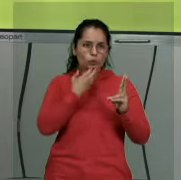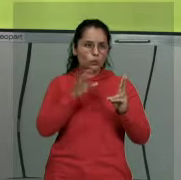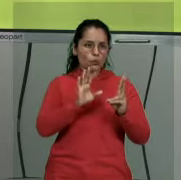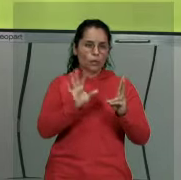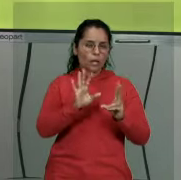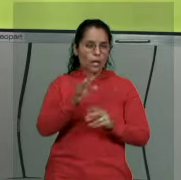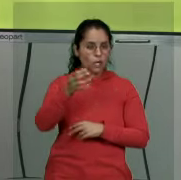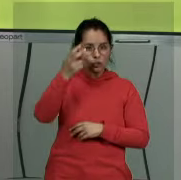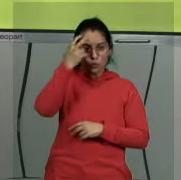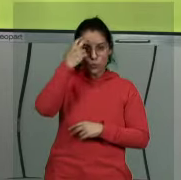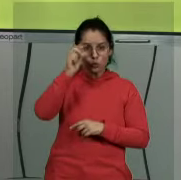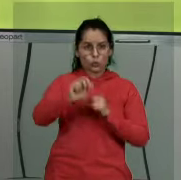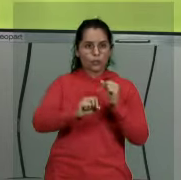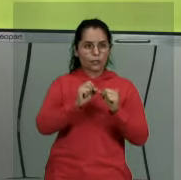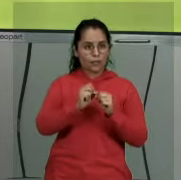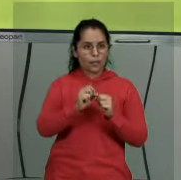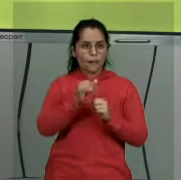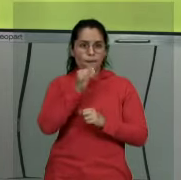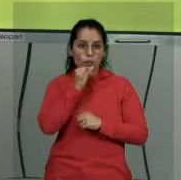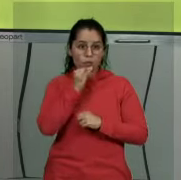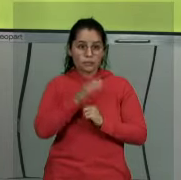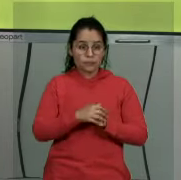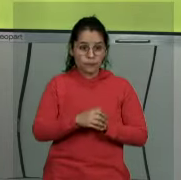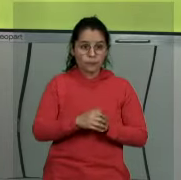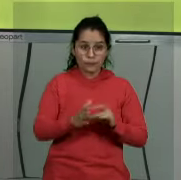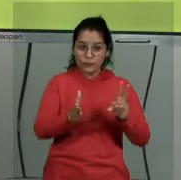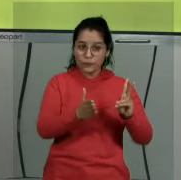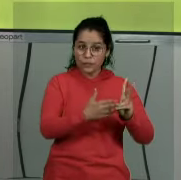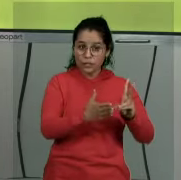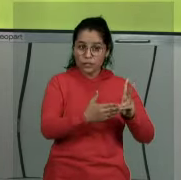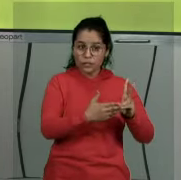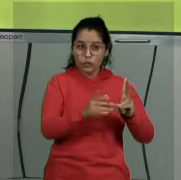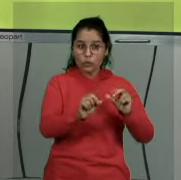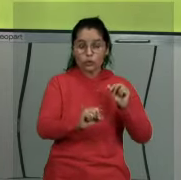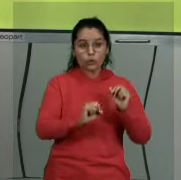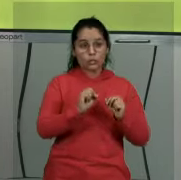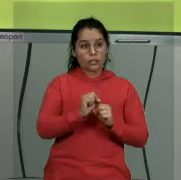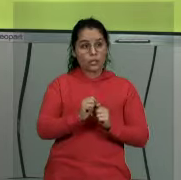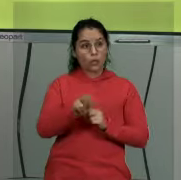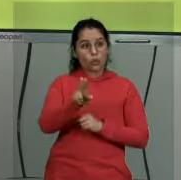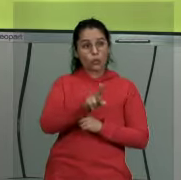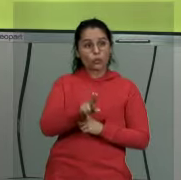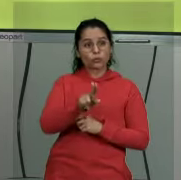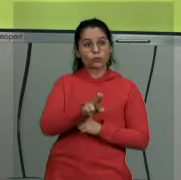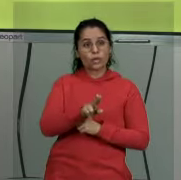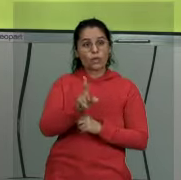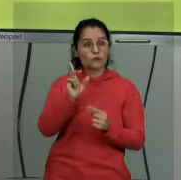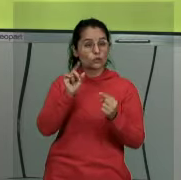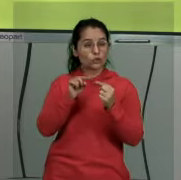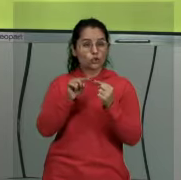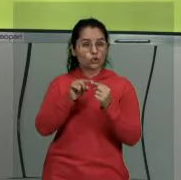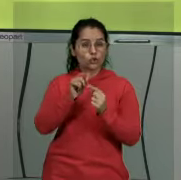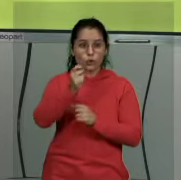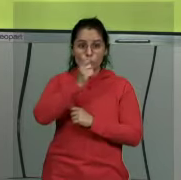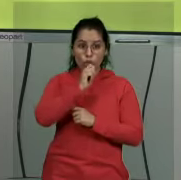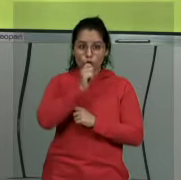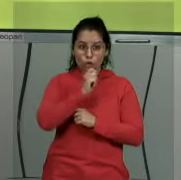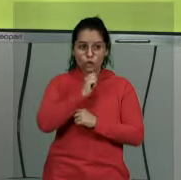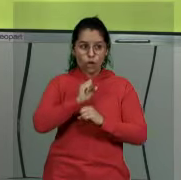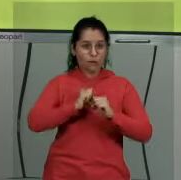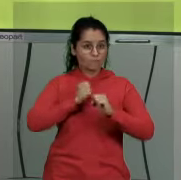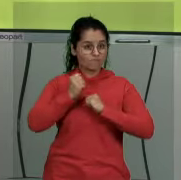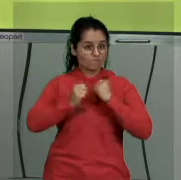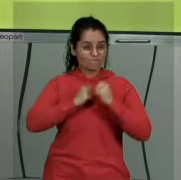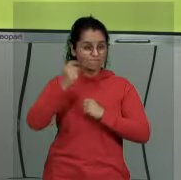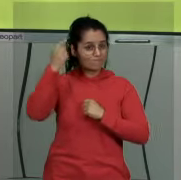cultura. Mas na cultura dos índios primitivos, eles usavam esse tipo de droga perturbadora do